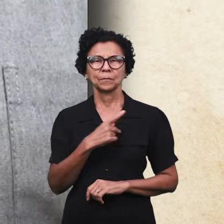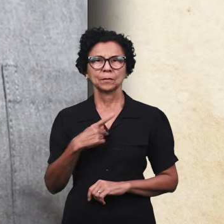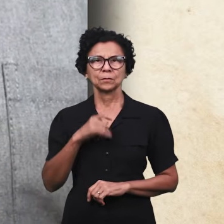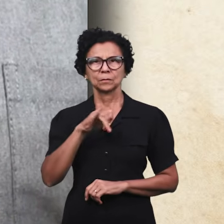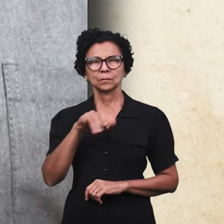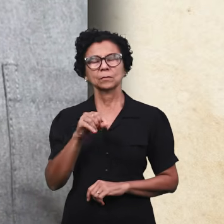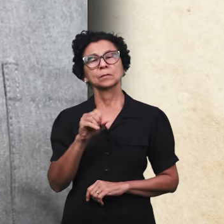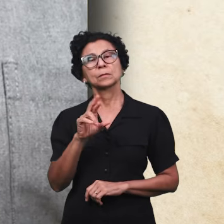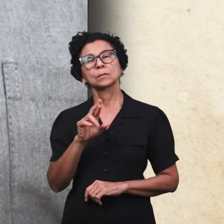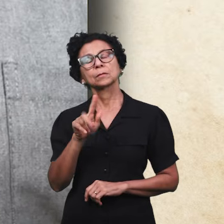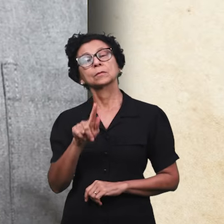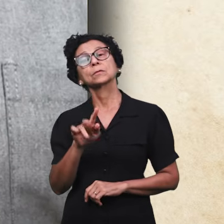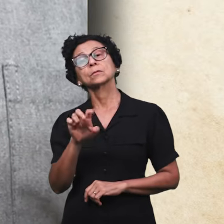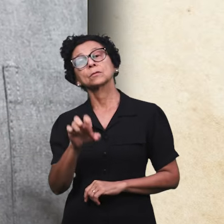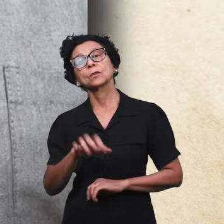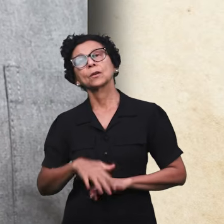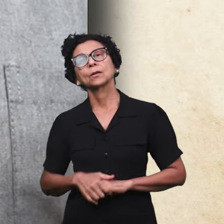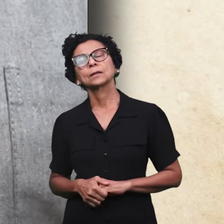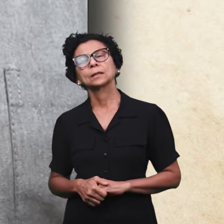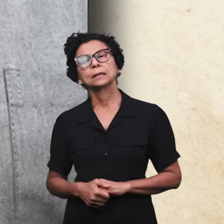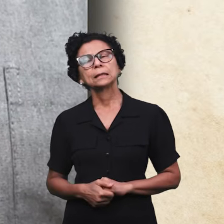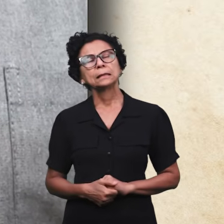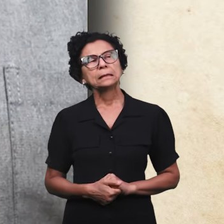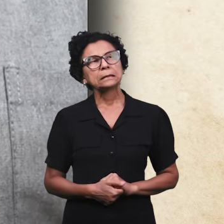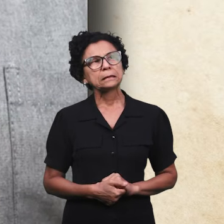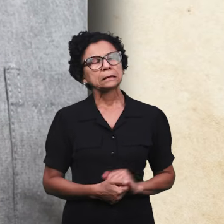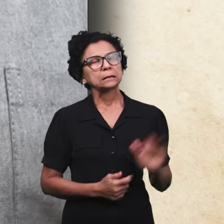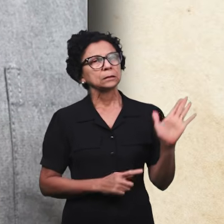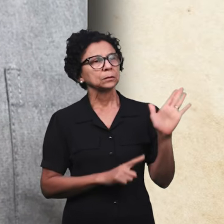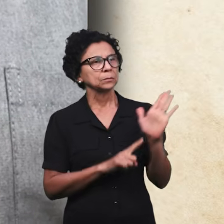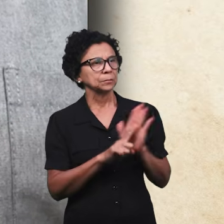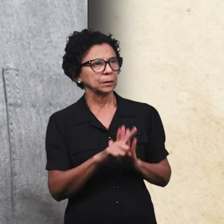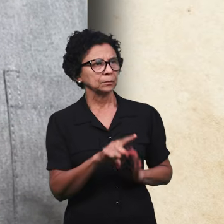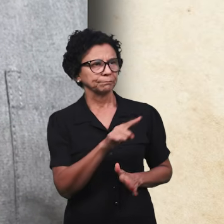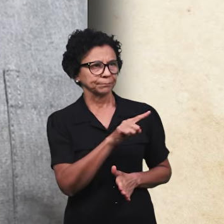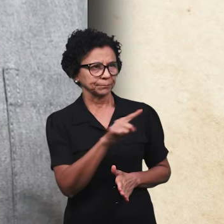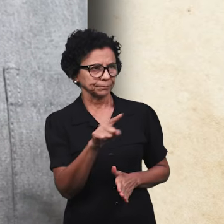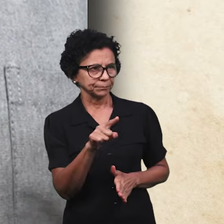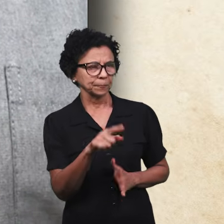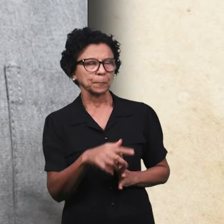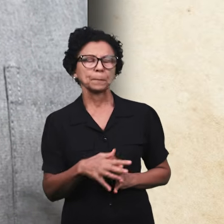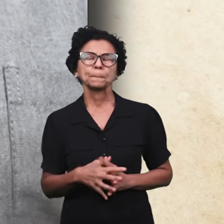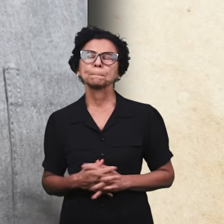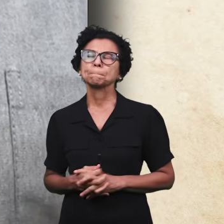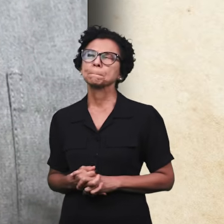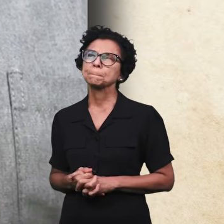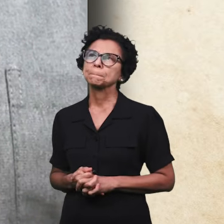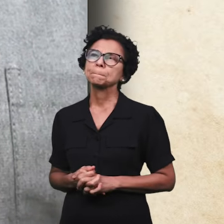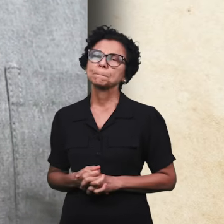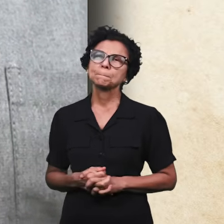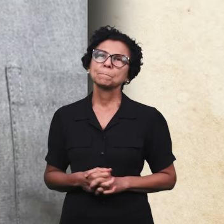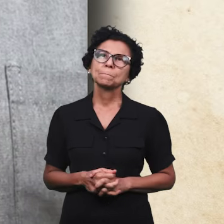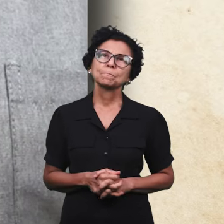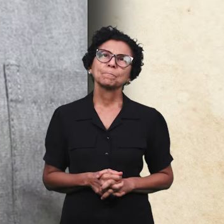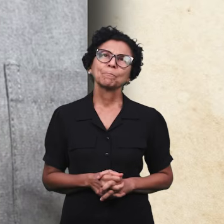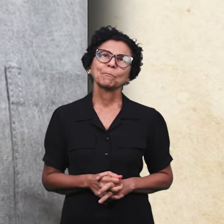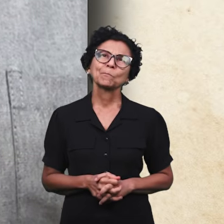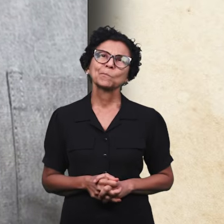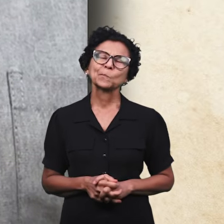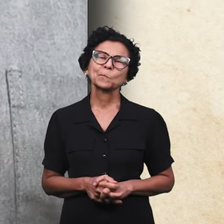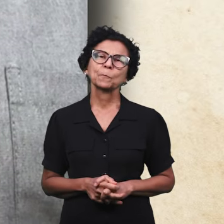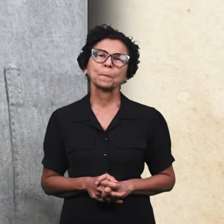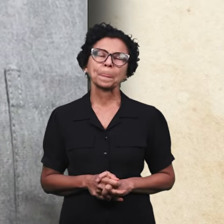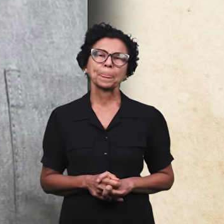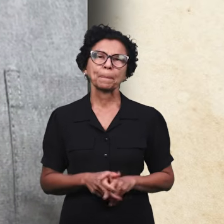Feitosa. Eu gostaria de deixar uma pergunta para os irmãos. O que fazer quando o